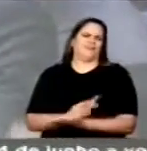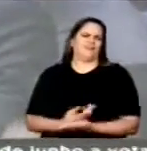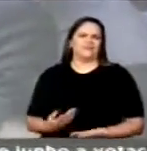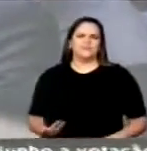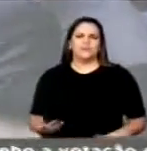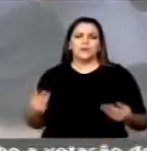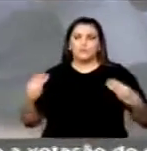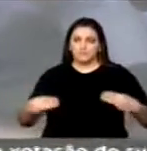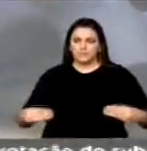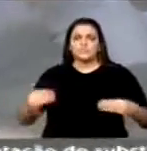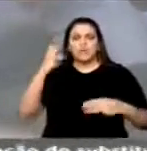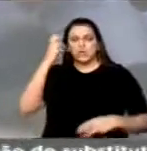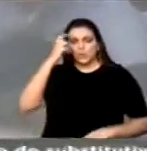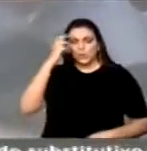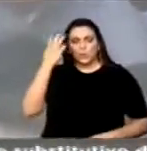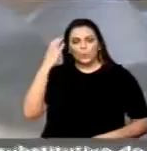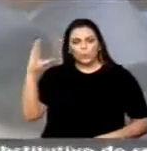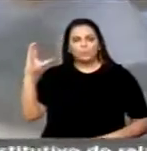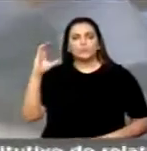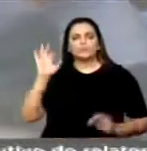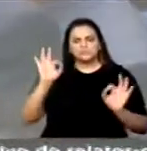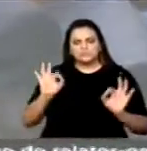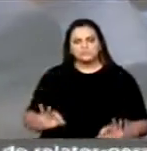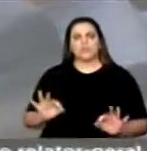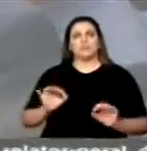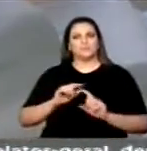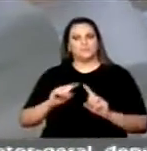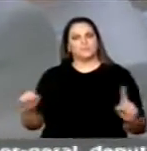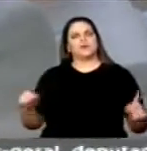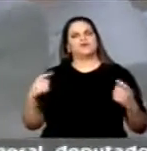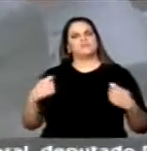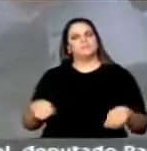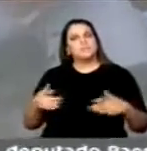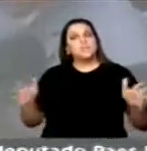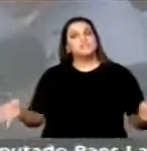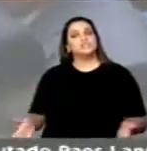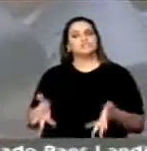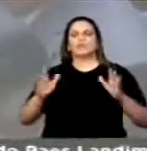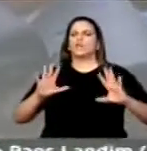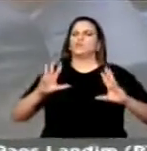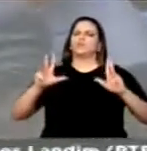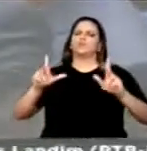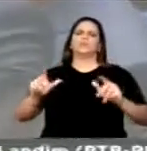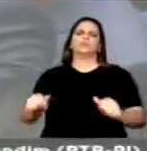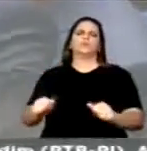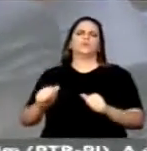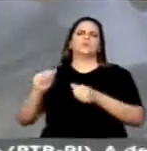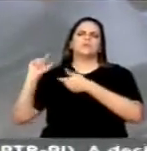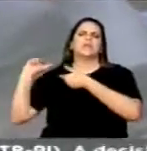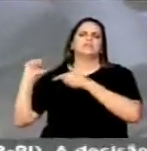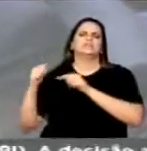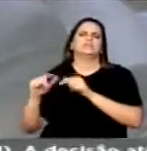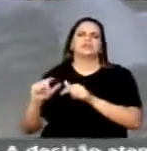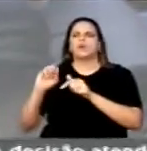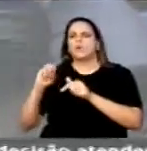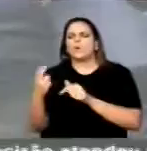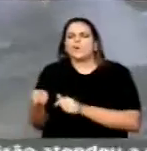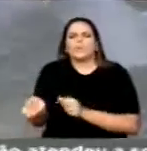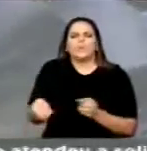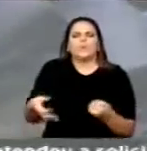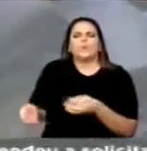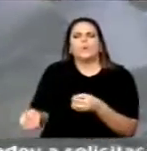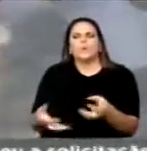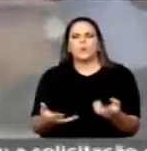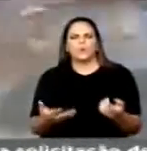é necessário, mas para fazer com que a cultura chegue a todos os brasileiros, para a cultura de raiz, para os artistas iniciantes. Por